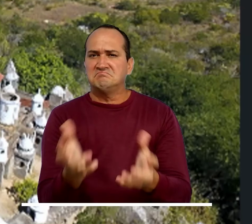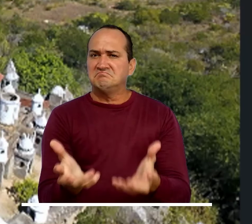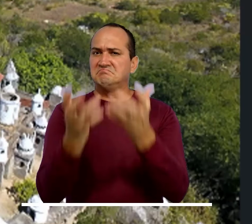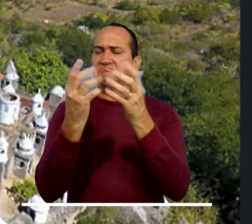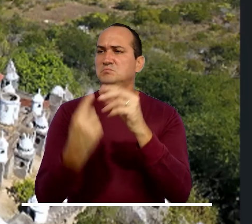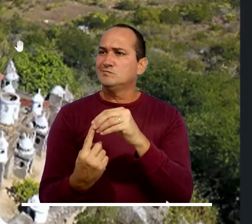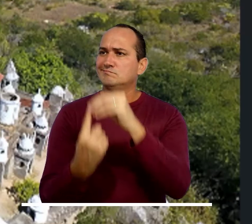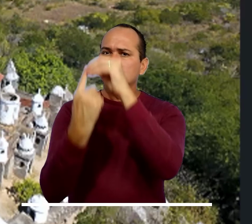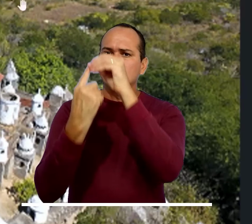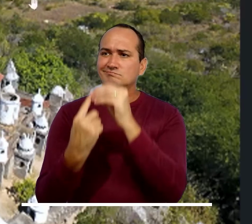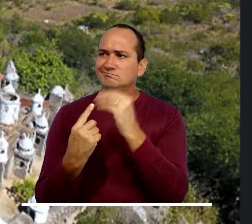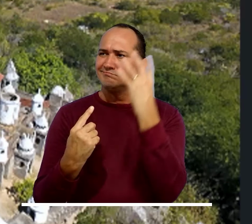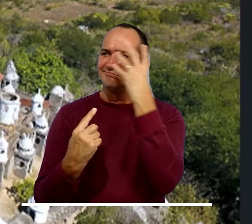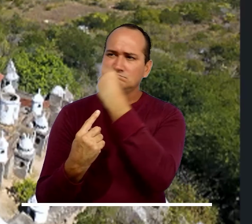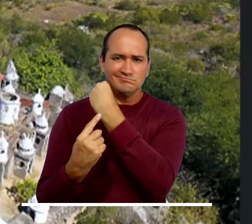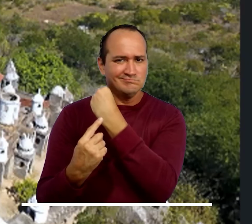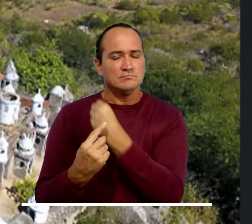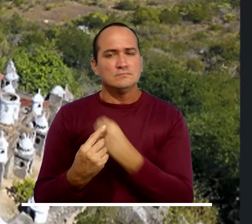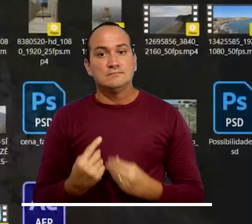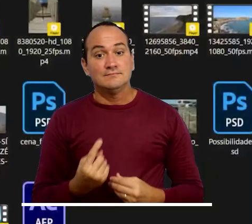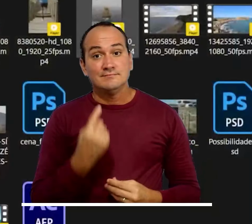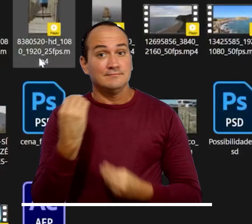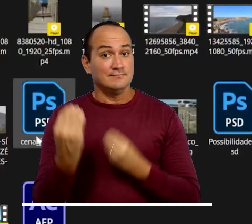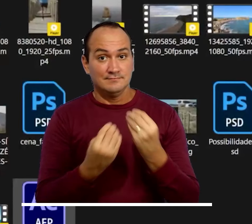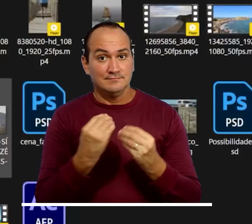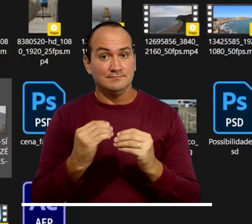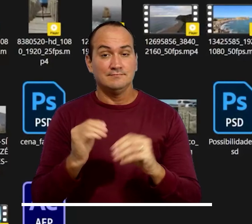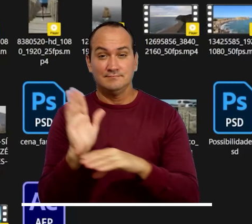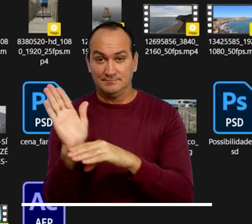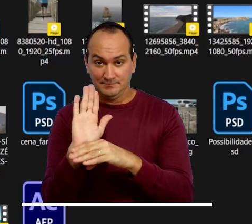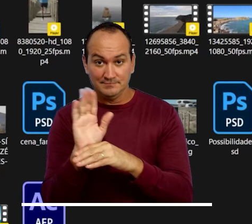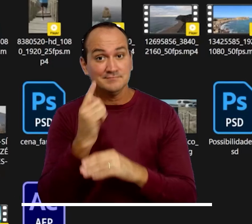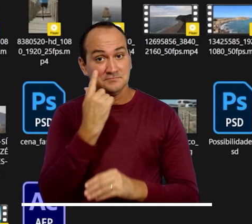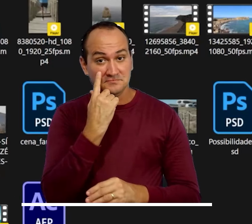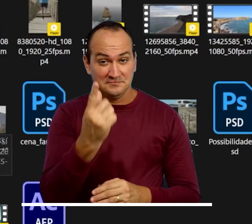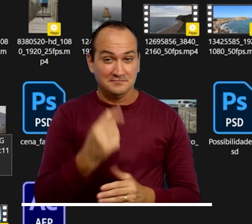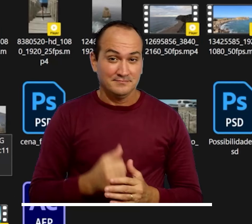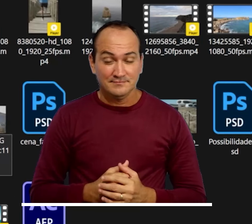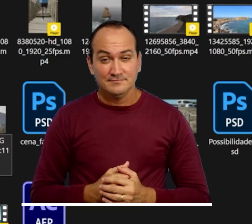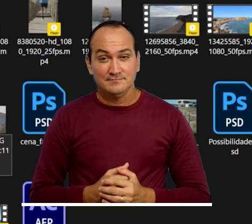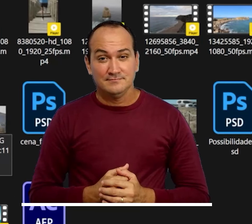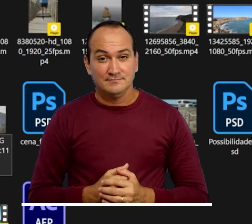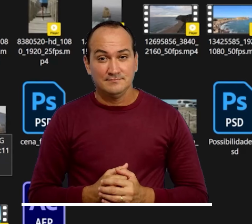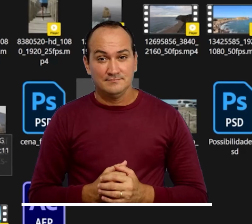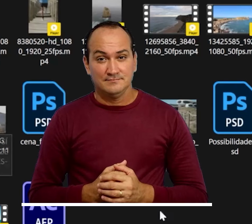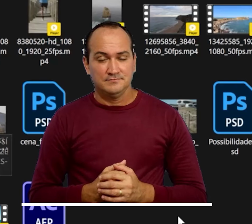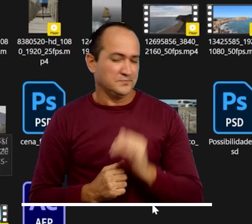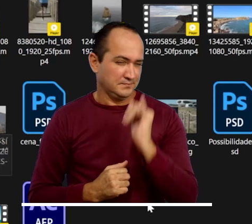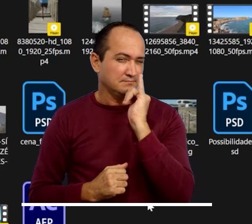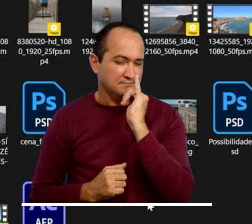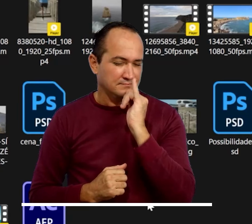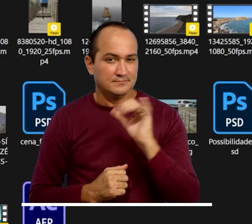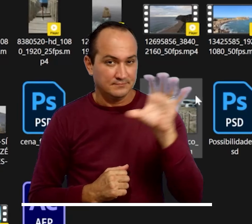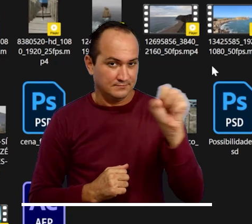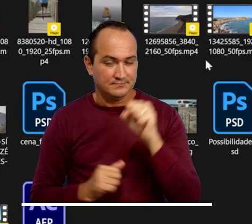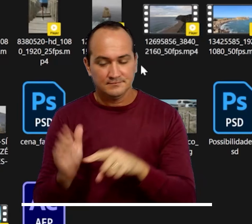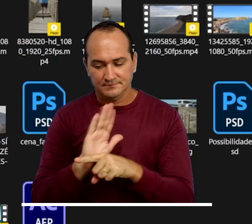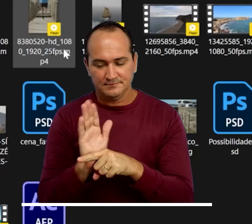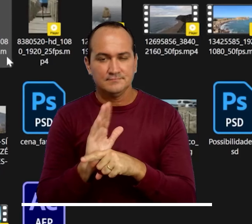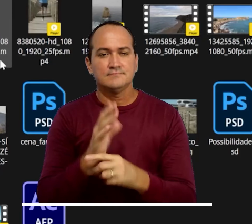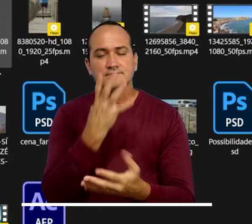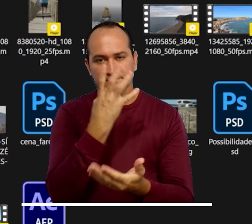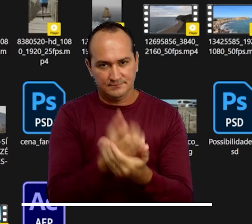né? Então, o que é que a gente vai fazer? Eu vou pegar esse vídeo aqui, ó, vou mostrar um exemplo do vídeo que eu vou pegar. Também é